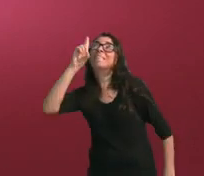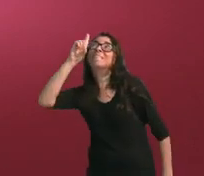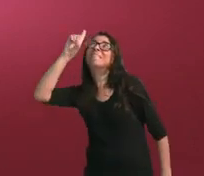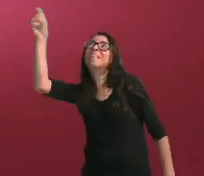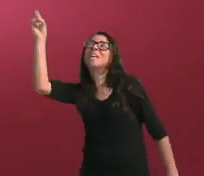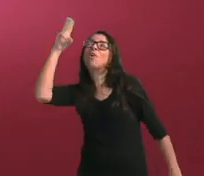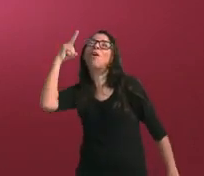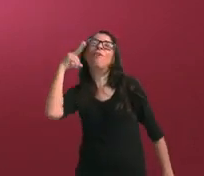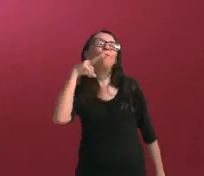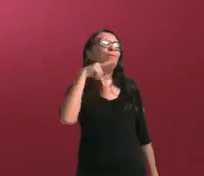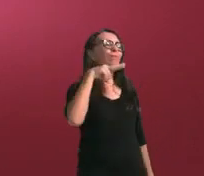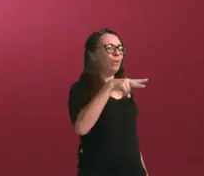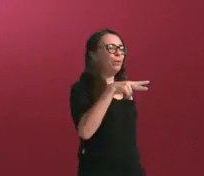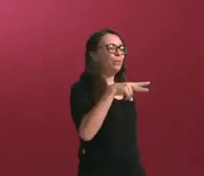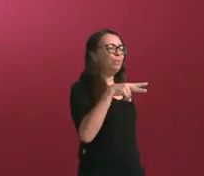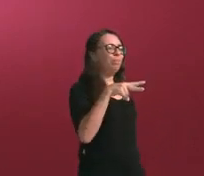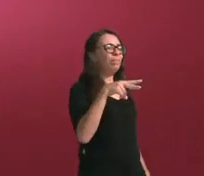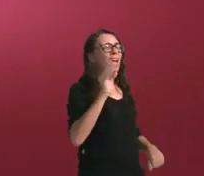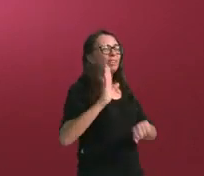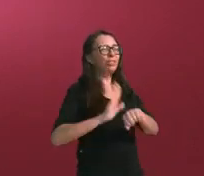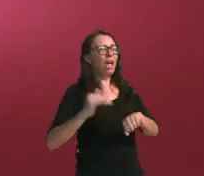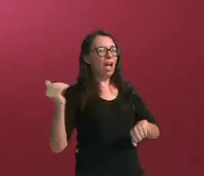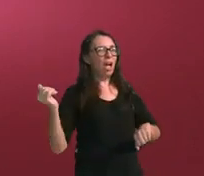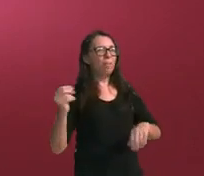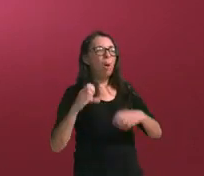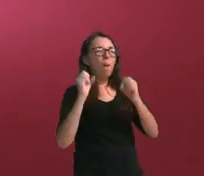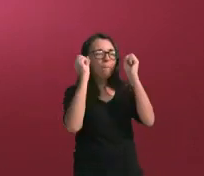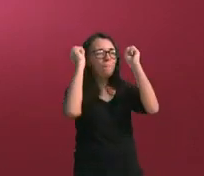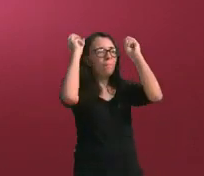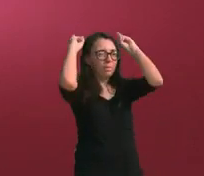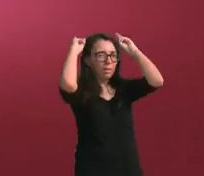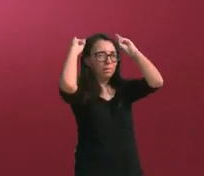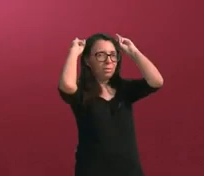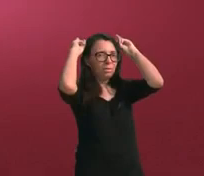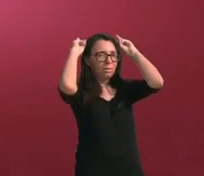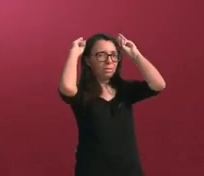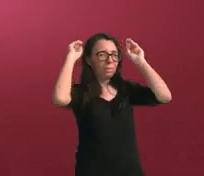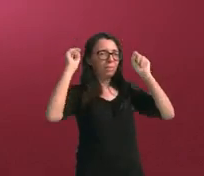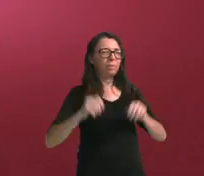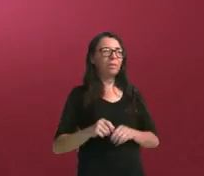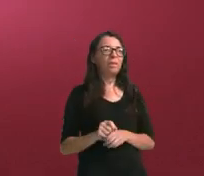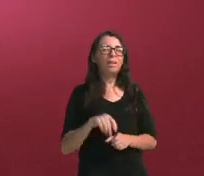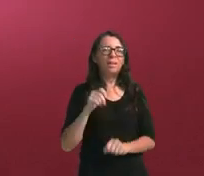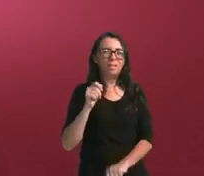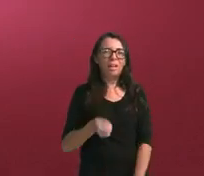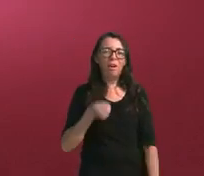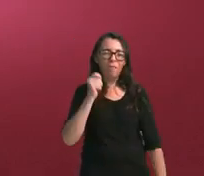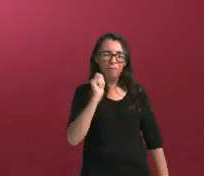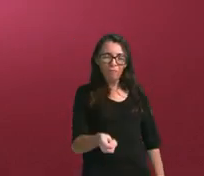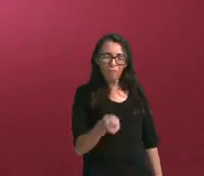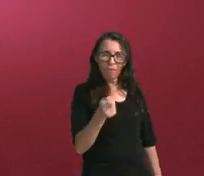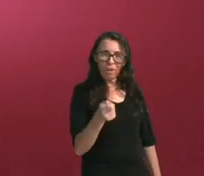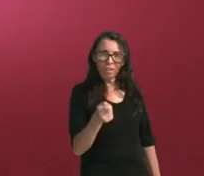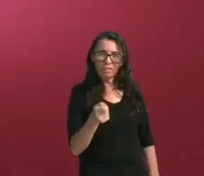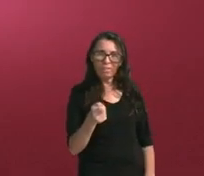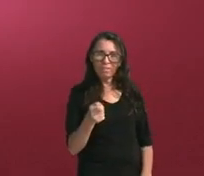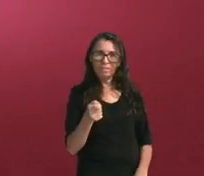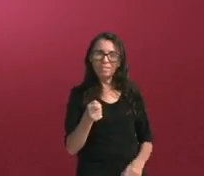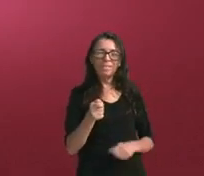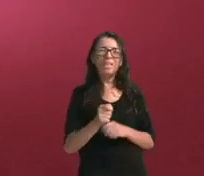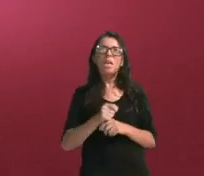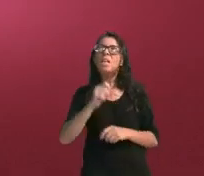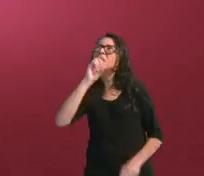obedeceu novamente, amados. E Deus fez o quê? Fez jorrar água de dentro da